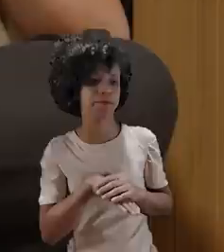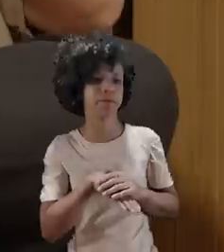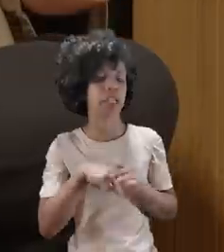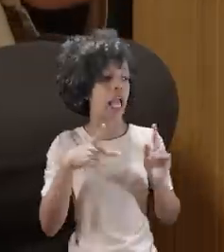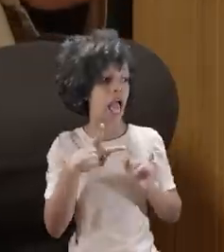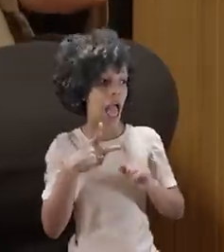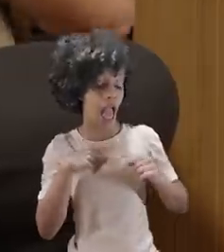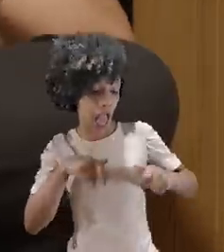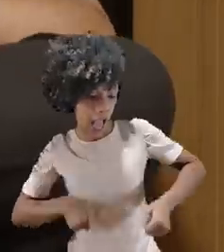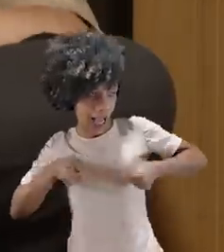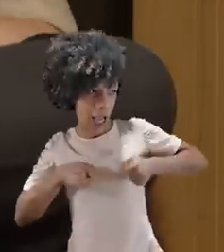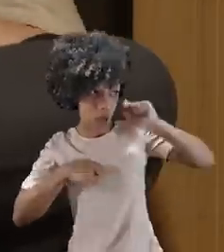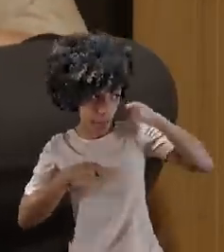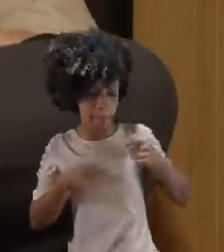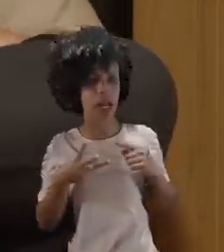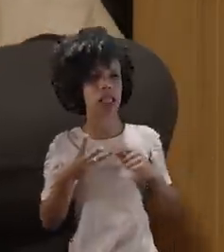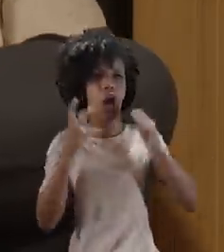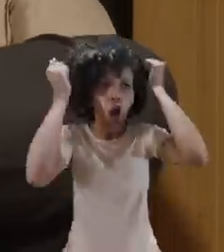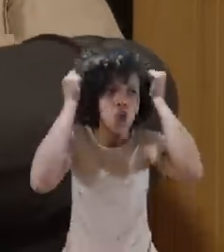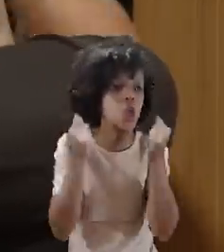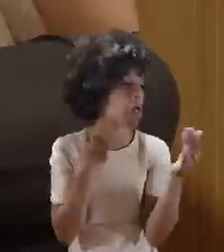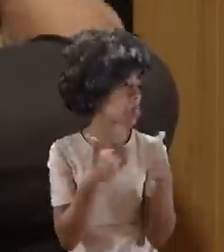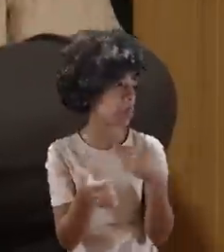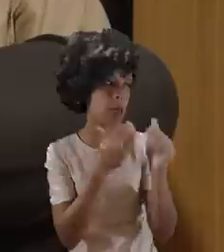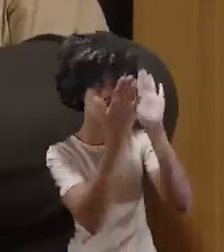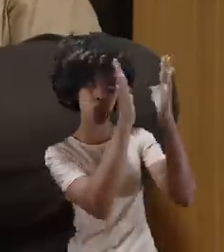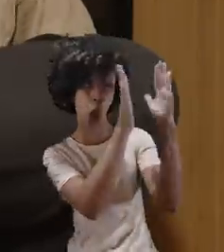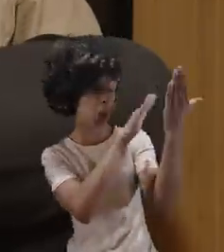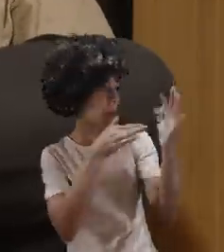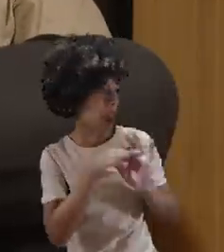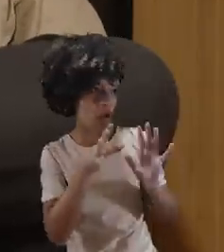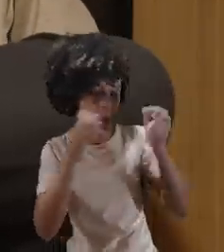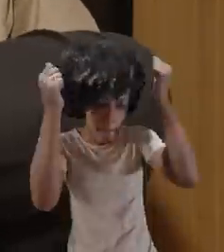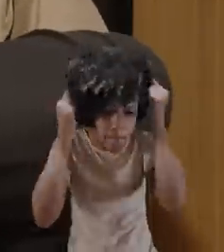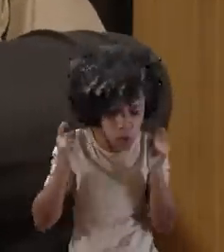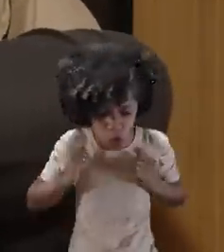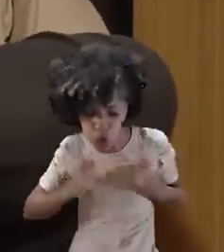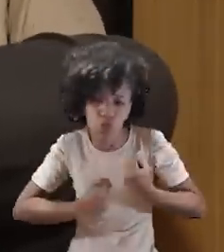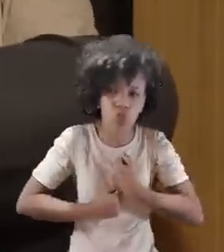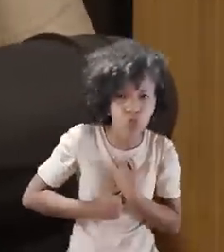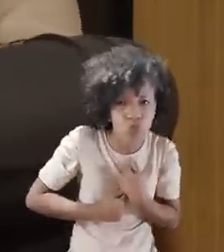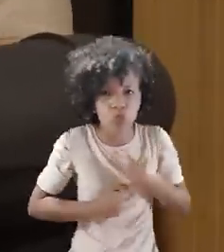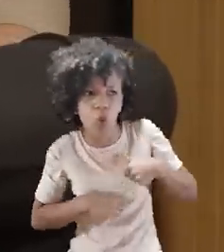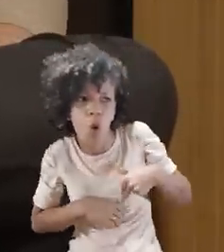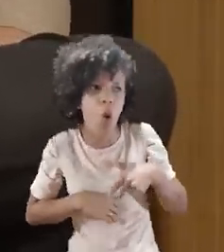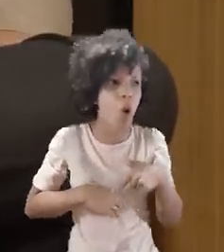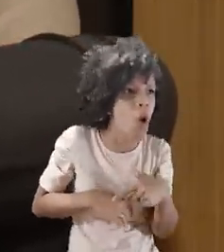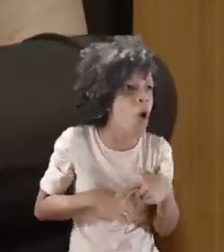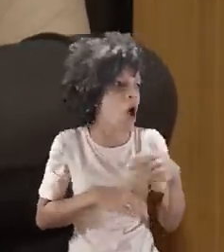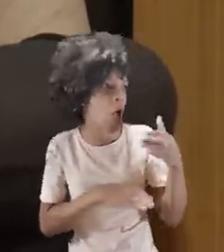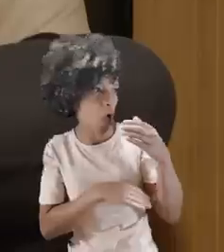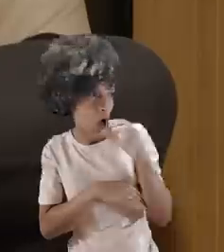a calça preta toca independente do clima e blusa moletom e manda ele andava com uma garrafa de